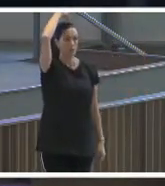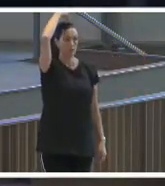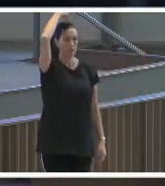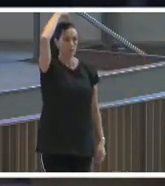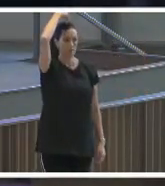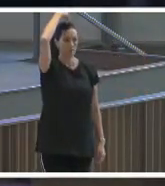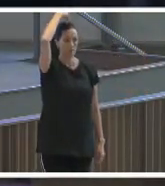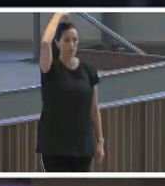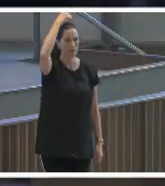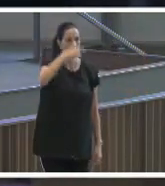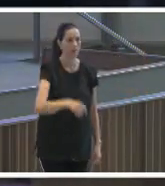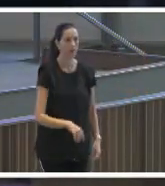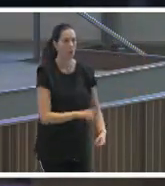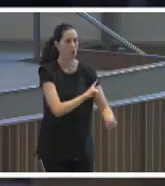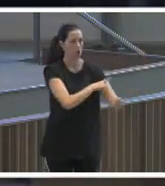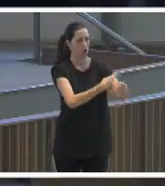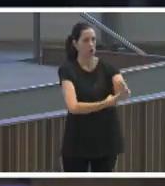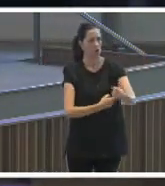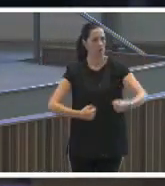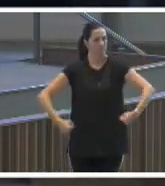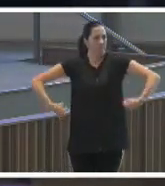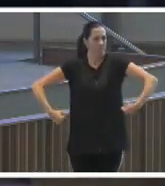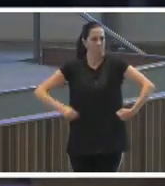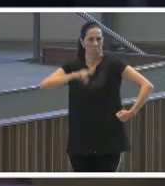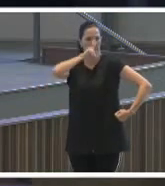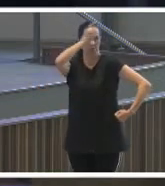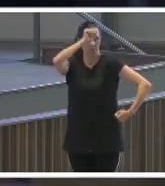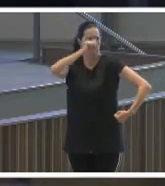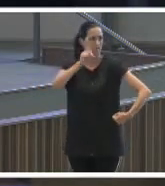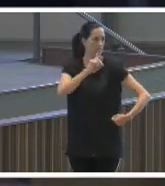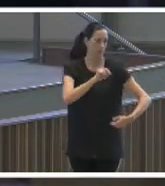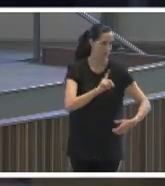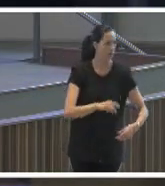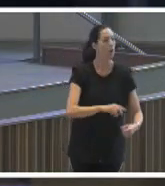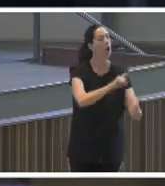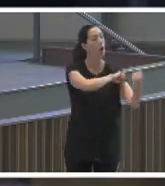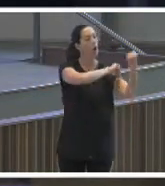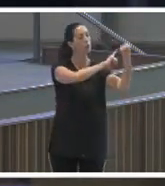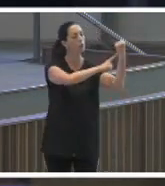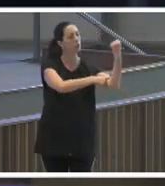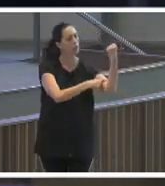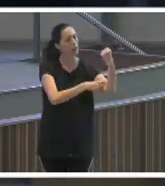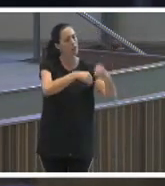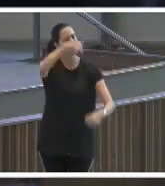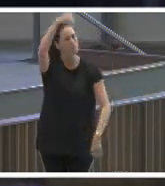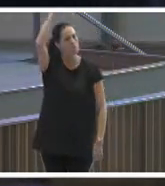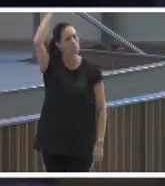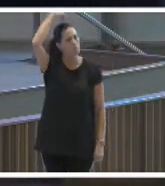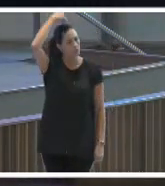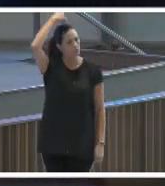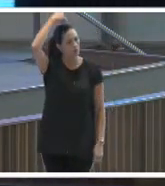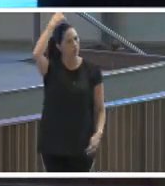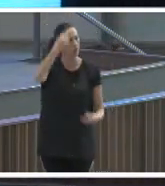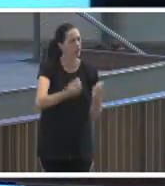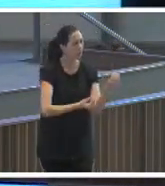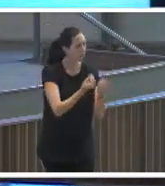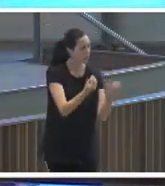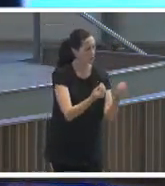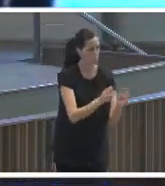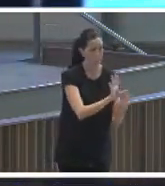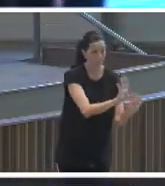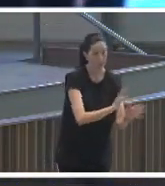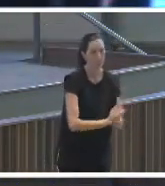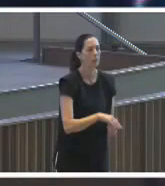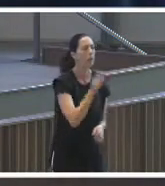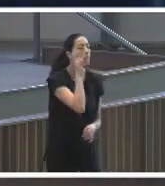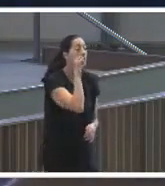autoridade espiritual de um homem de Deus. E é interessante isso, porque tem que lembrar o contexto, não